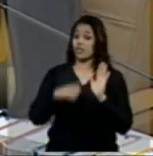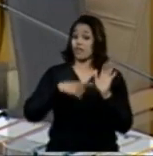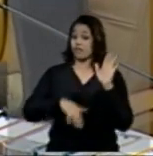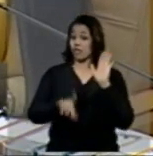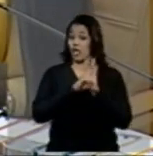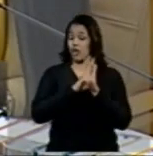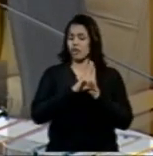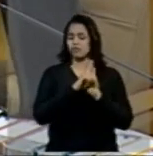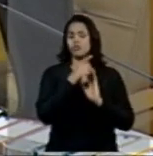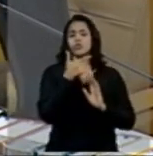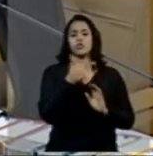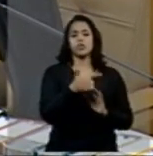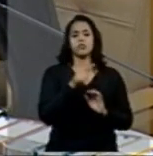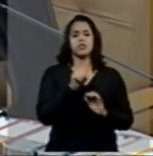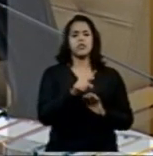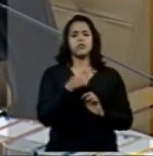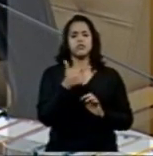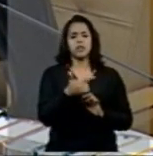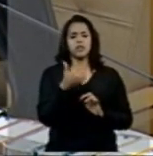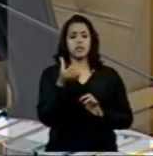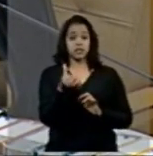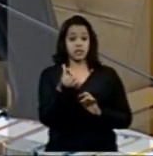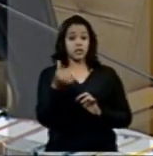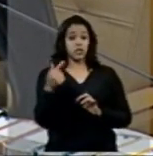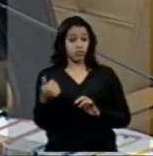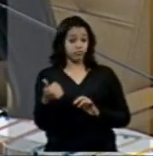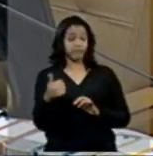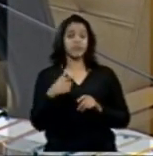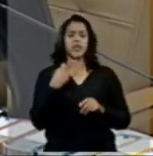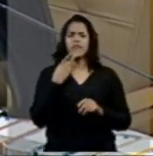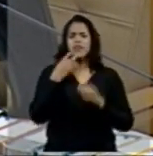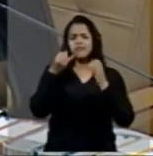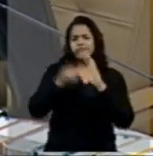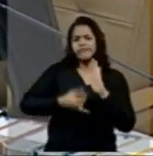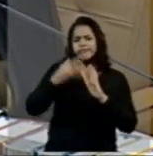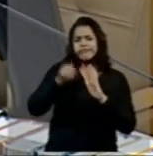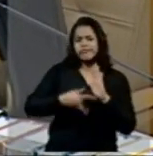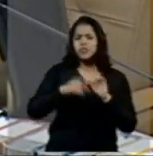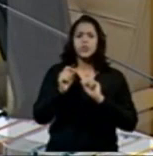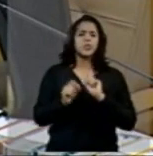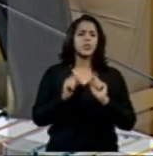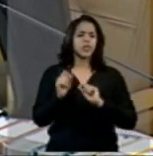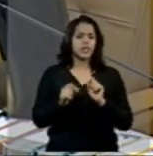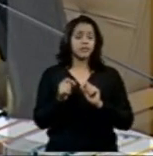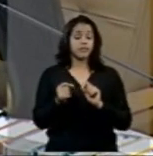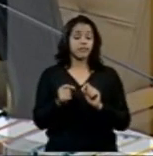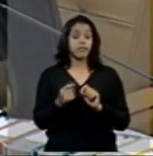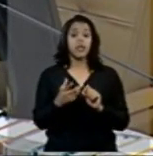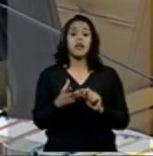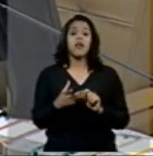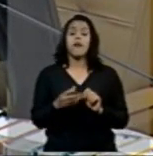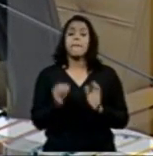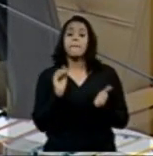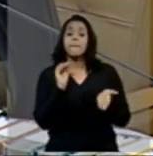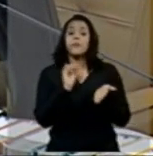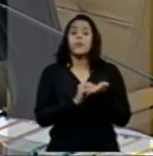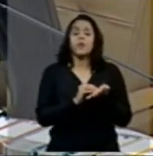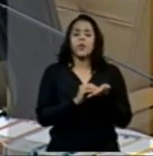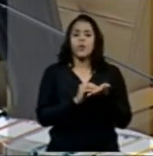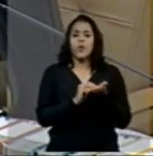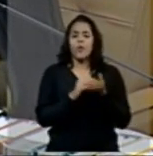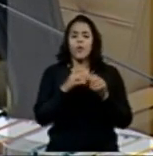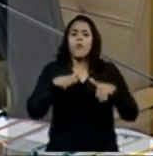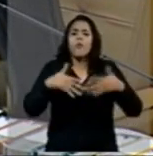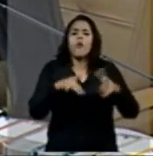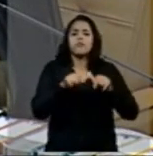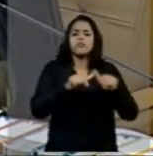de 97, que, em substituição à Lei 5.645, de 70, que fora revogada, definiu as atividades de